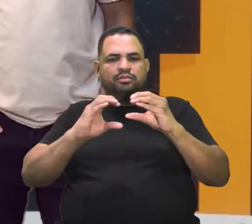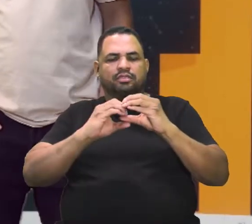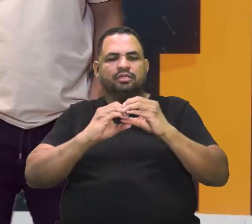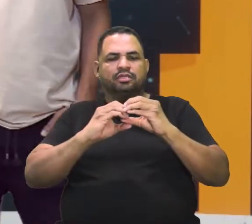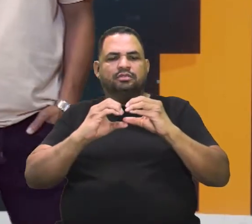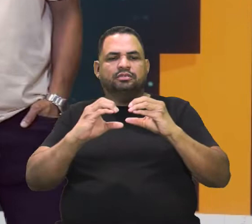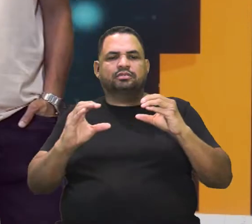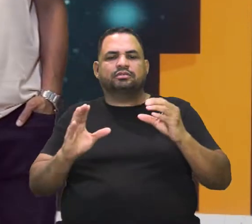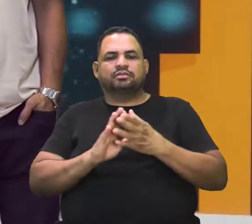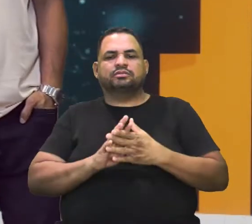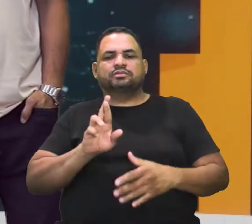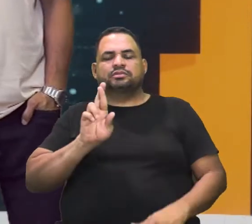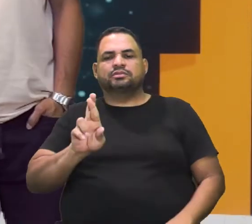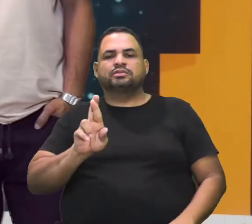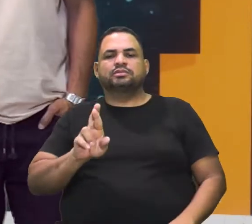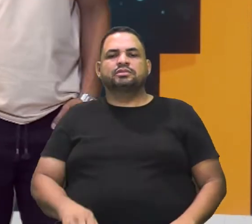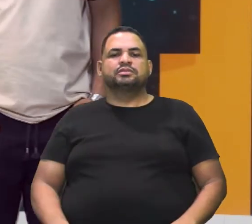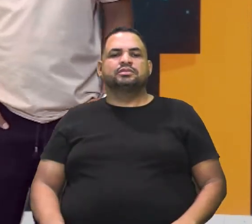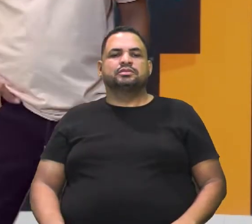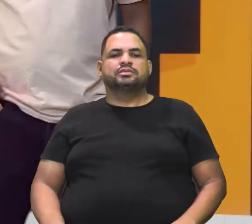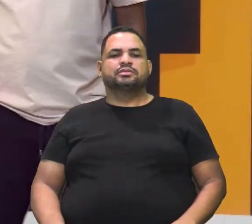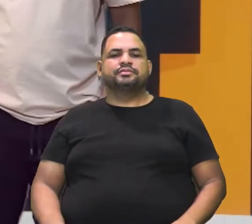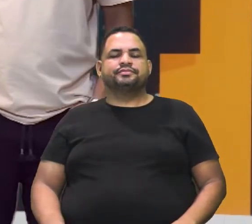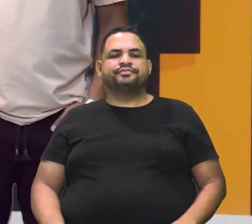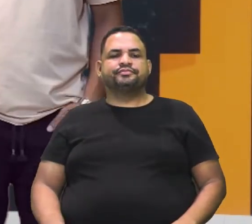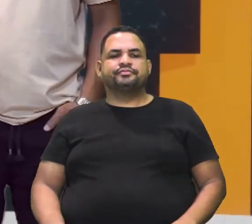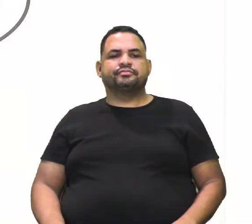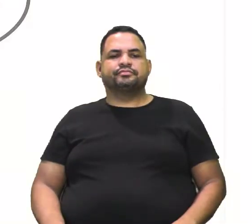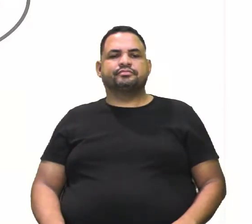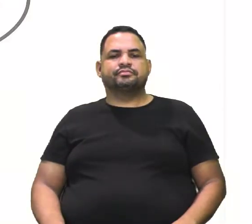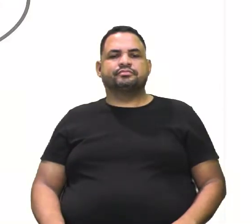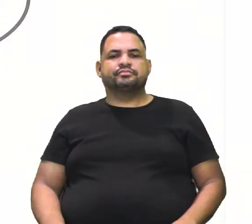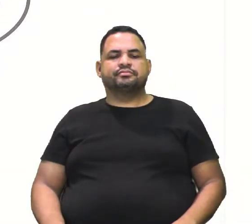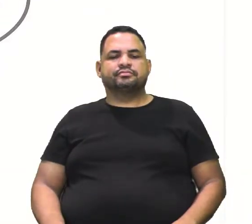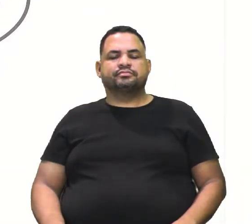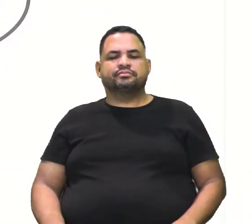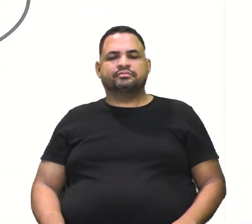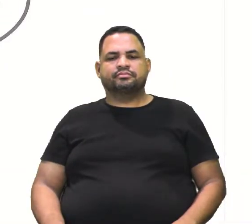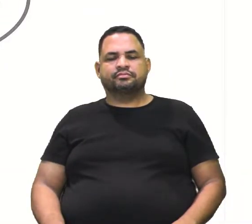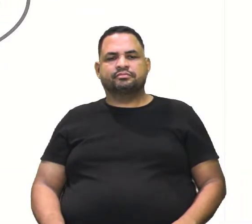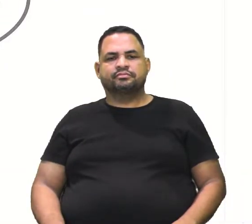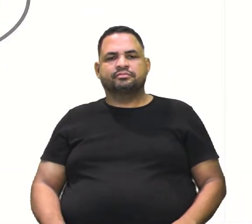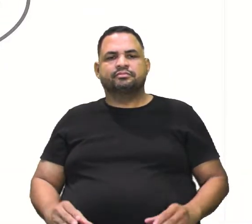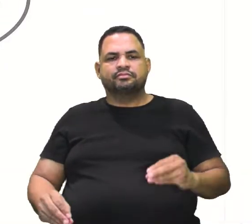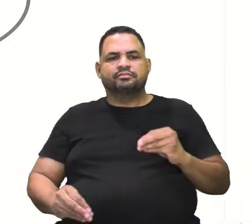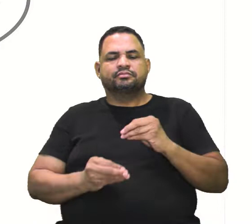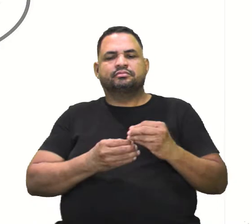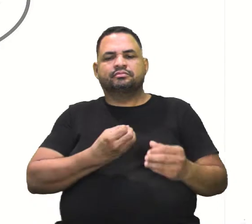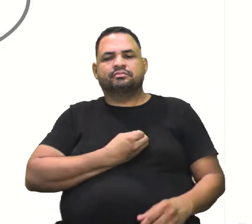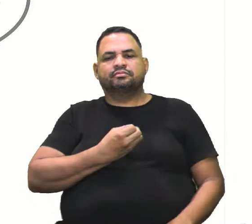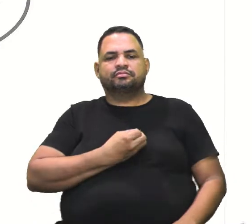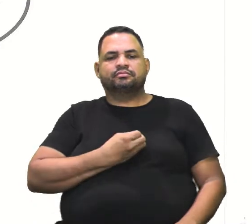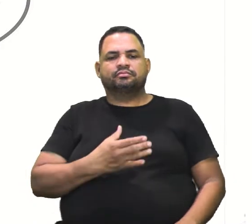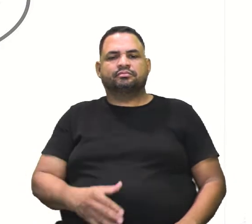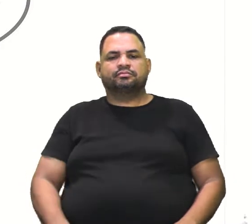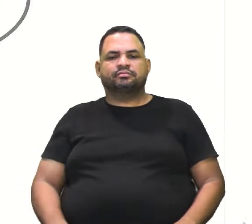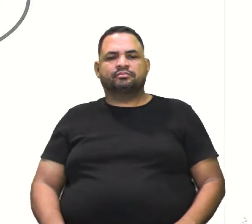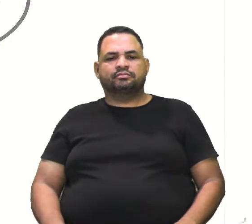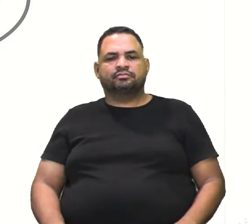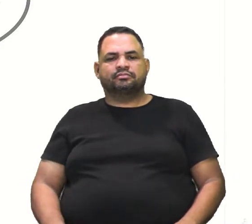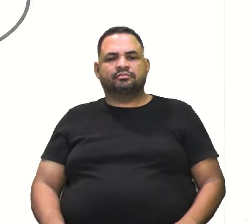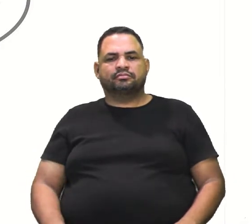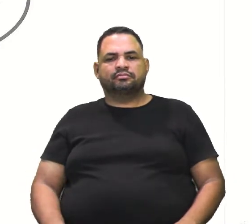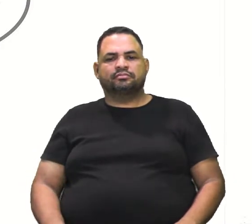os reais, tá Beleza. bom? Beleza, beleza? Vamos lá no slide, que eu só vou complementar ali com valores, né? Então aqui se a gente colocar,